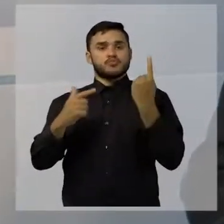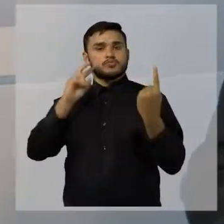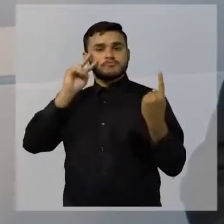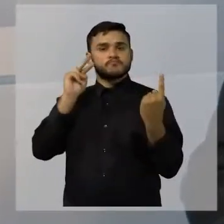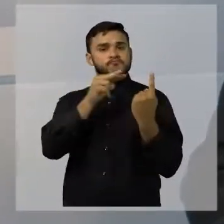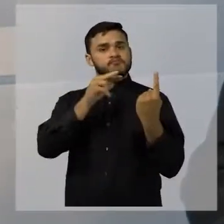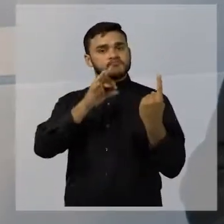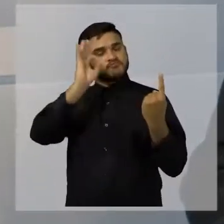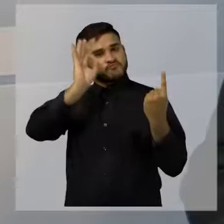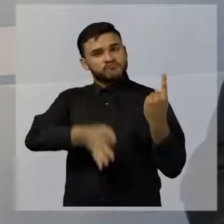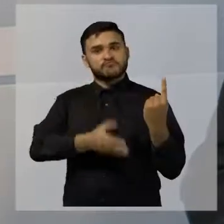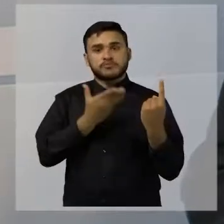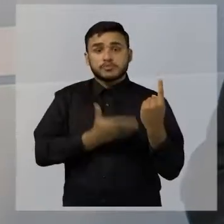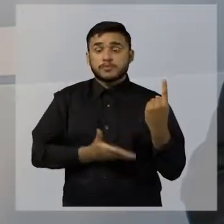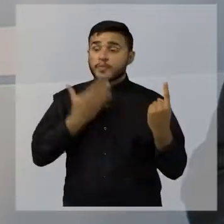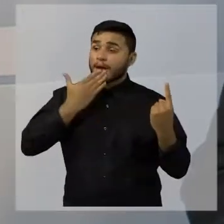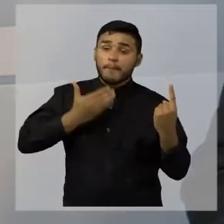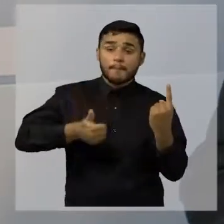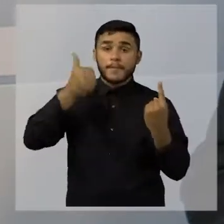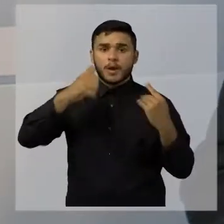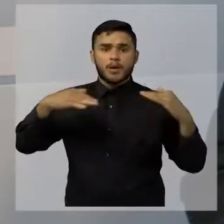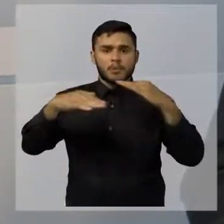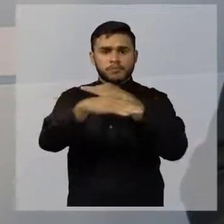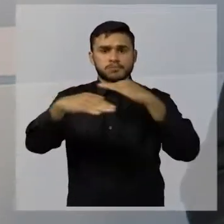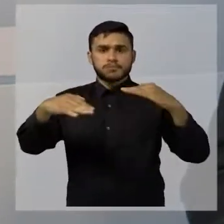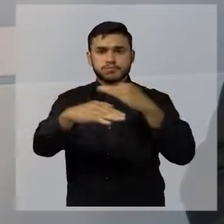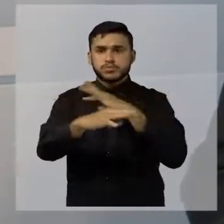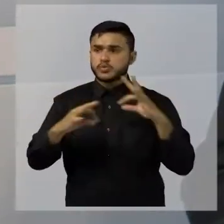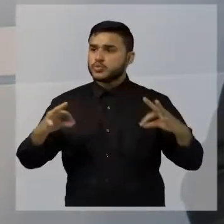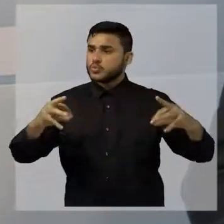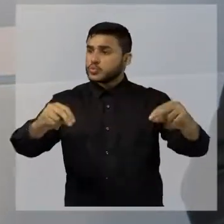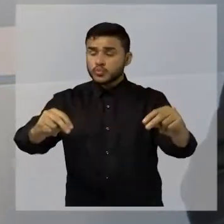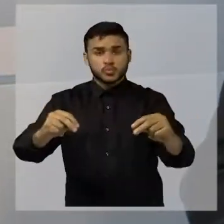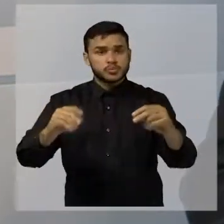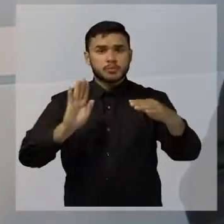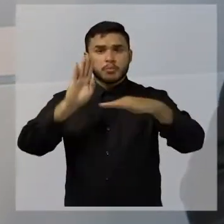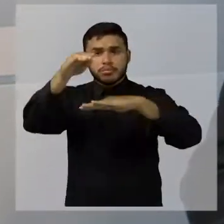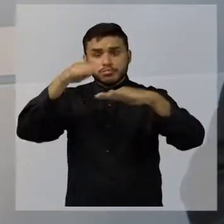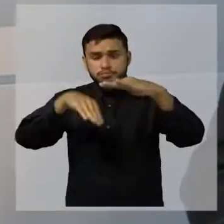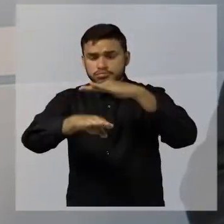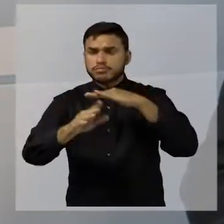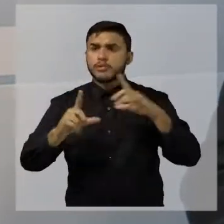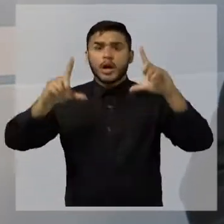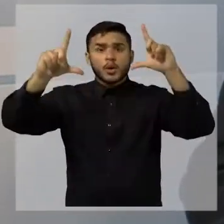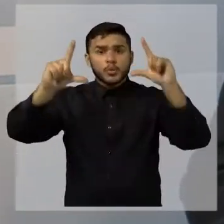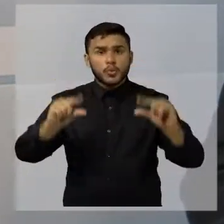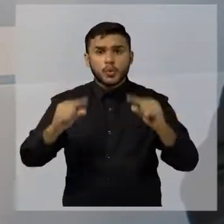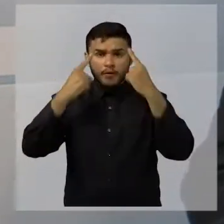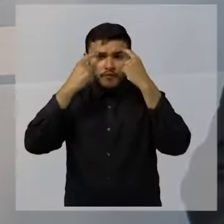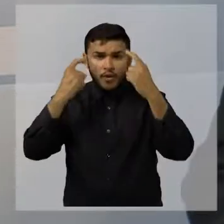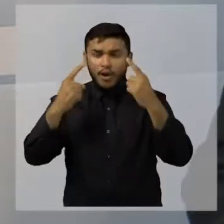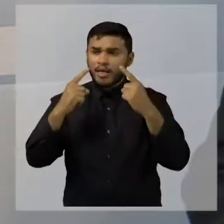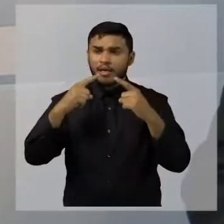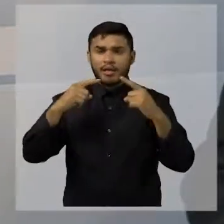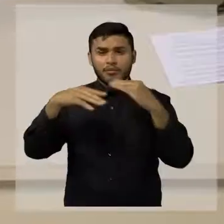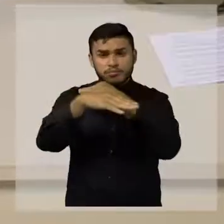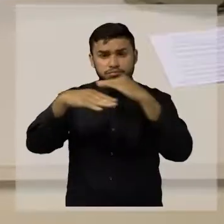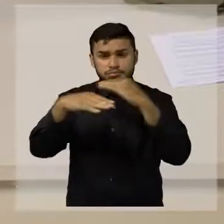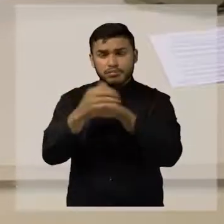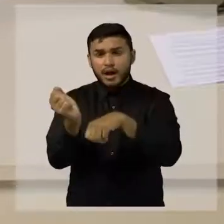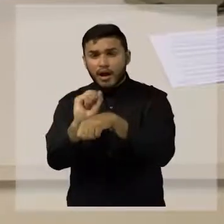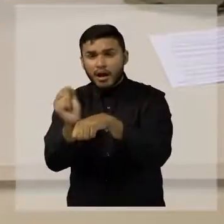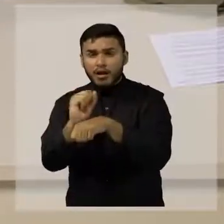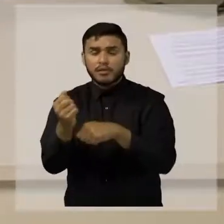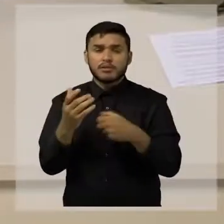um gestor que vem melhorando o problema da mobilidade, diminuindo os acidentes, né? Não é só retórica, não. A gente